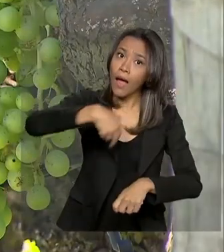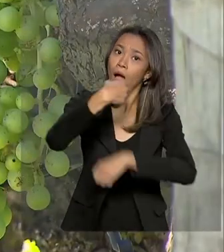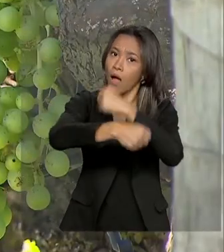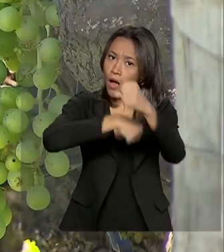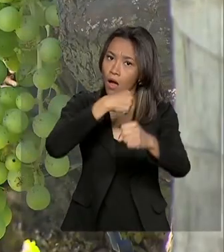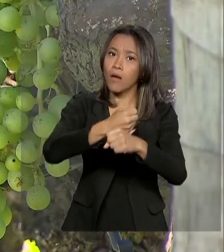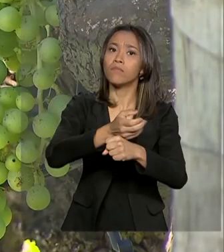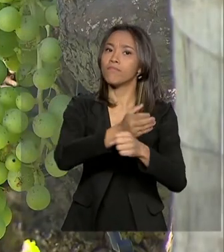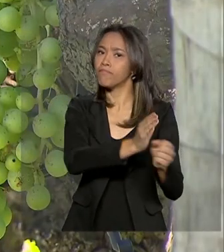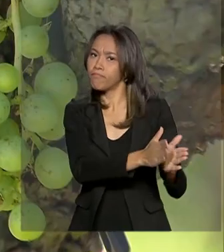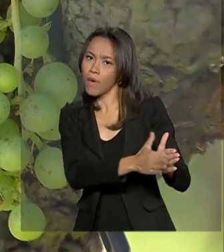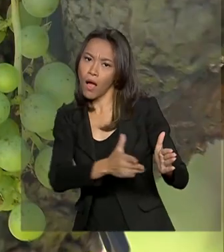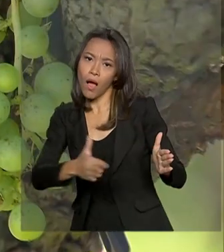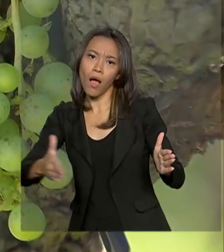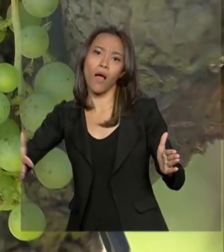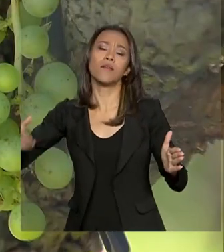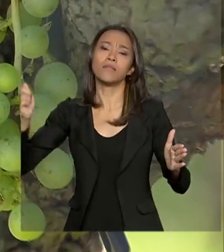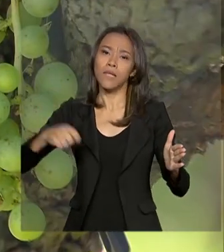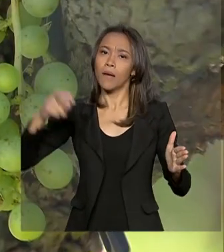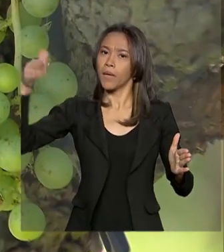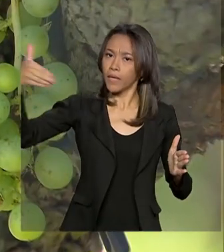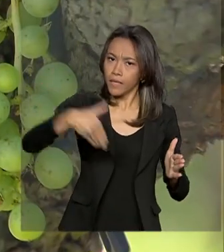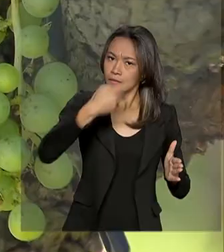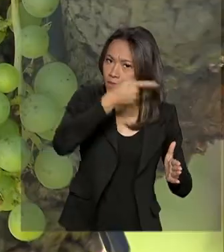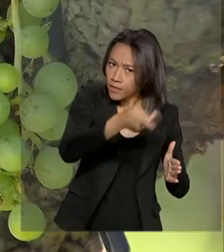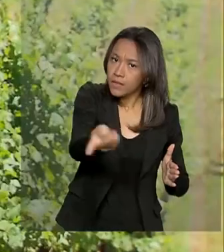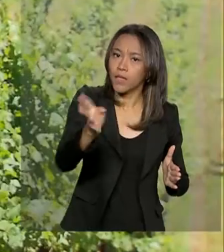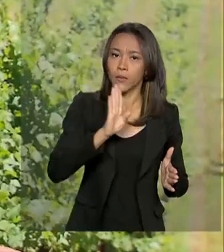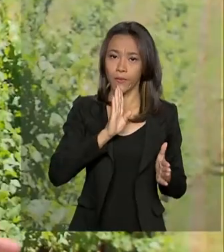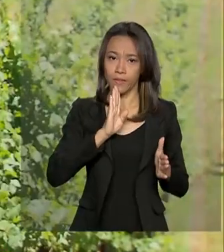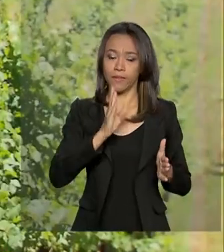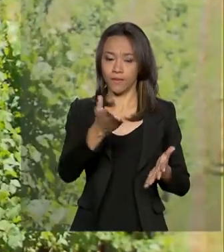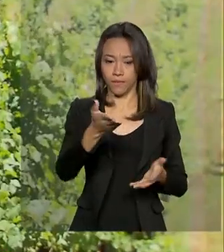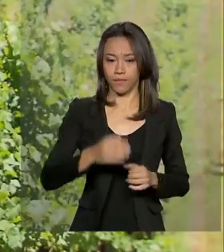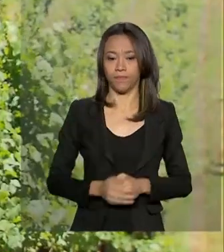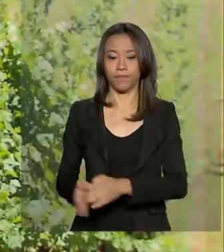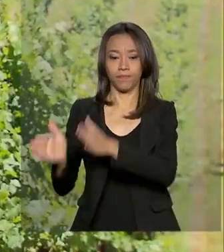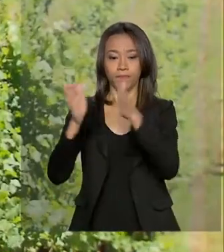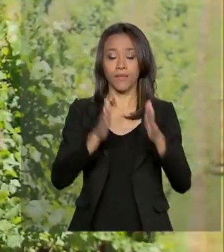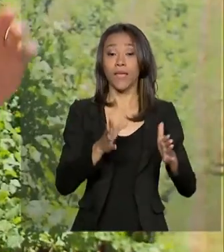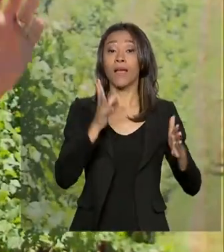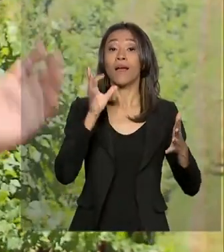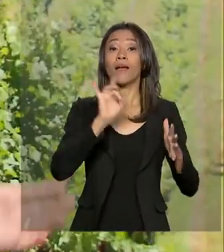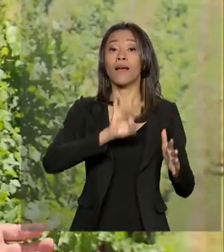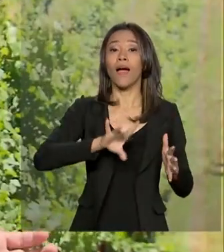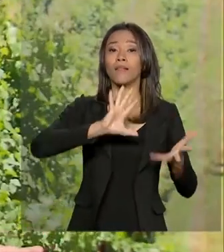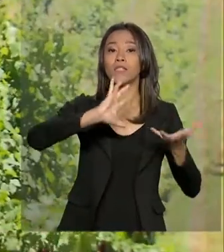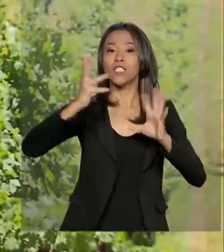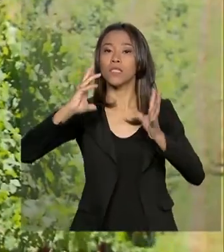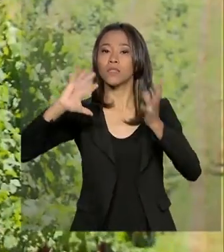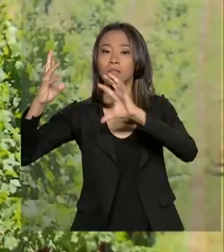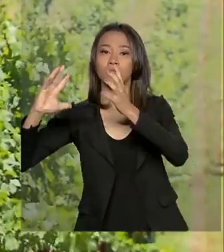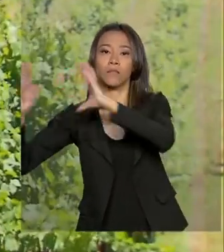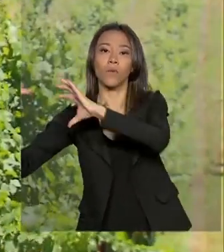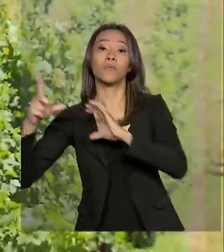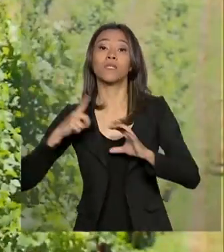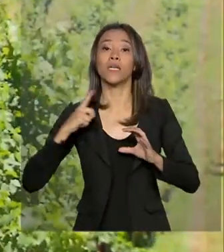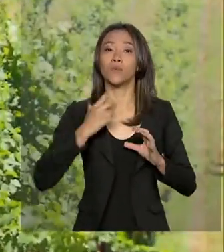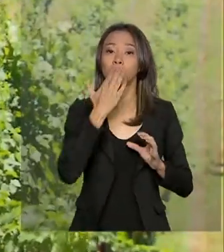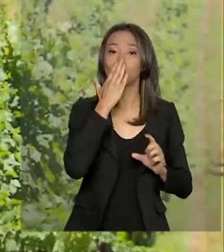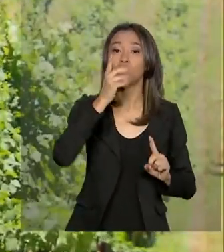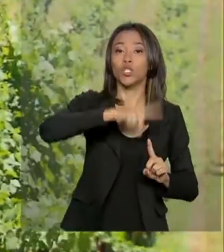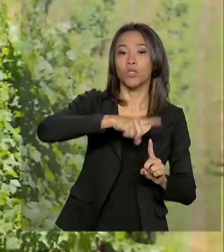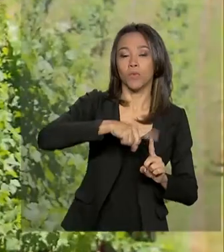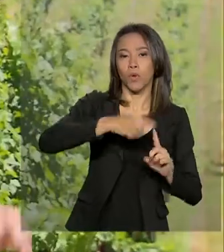e conhecer as fases de produção da uva e de vinho. Cada estação tem um visual totalmente diferente. Então, no